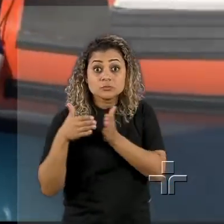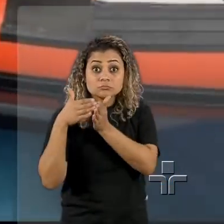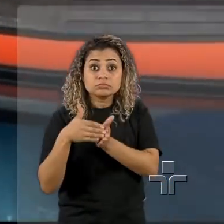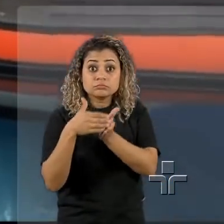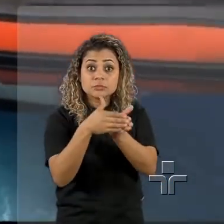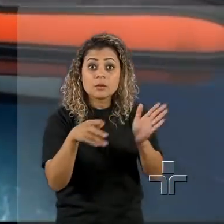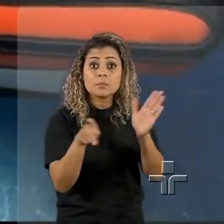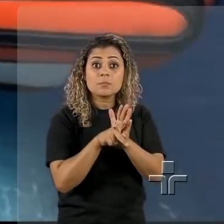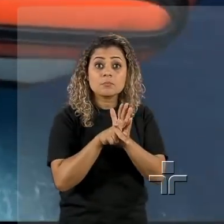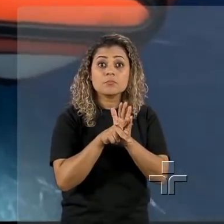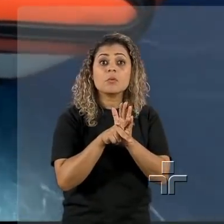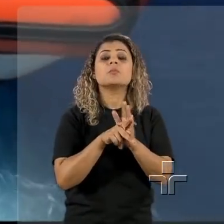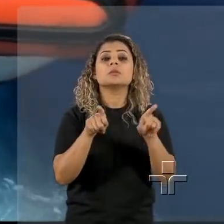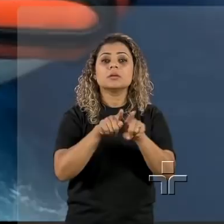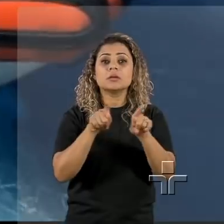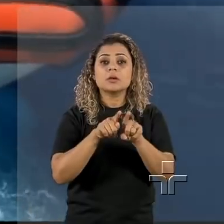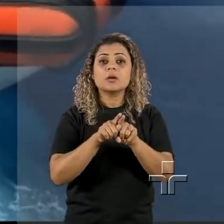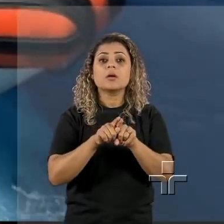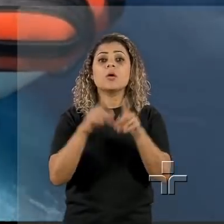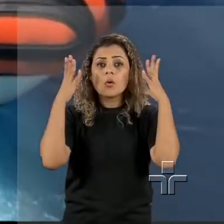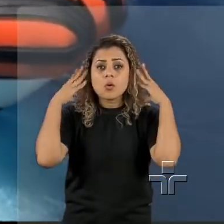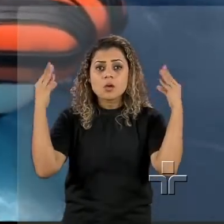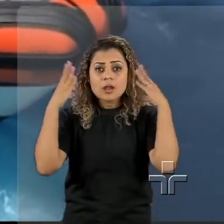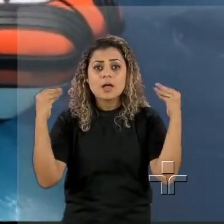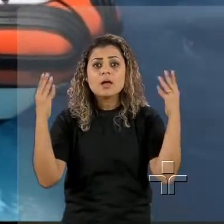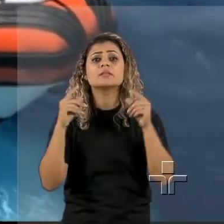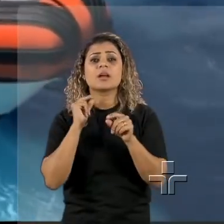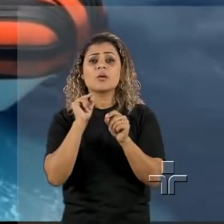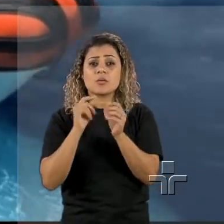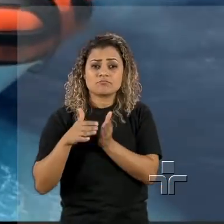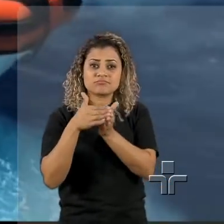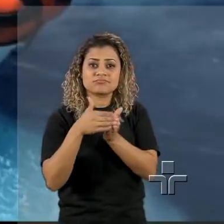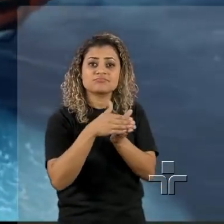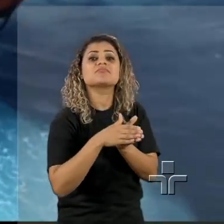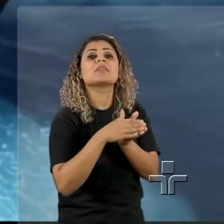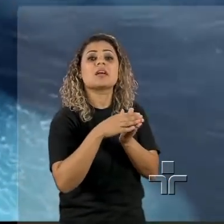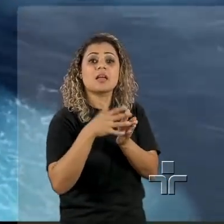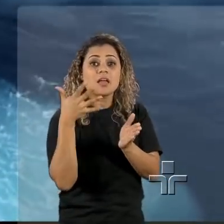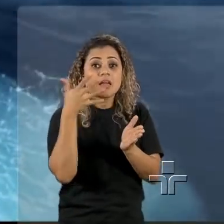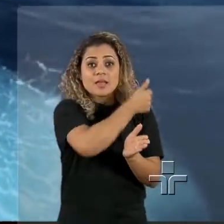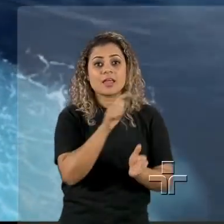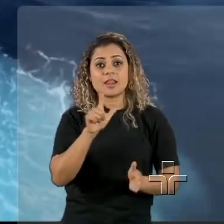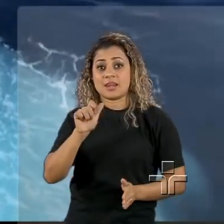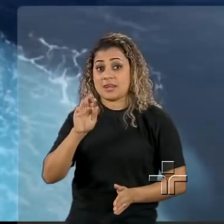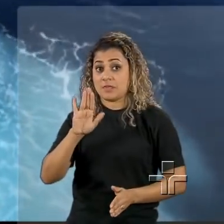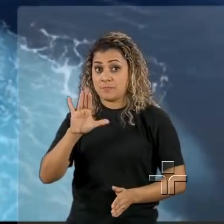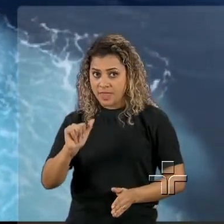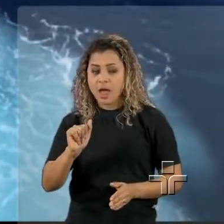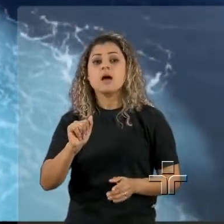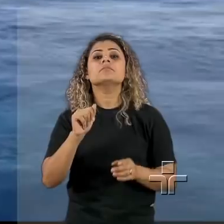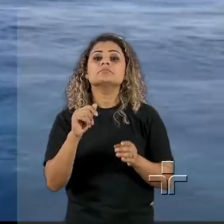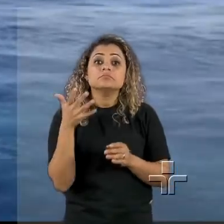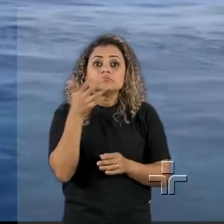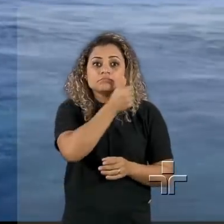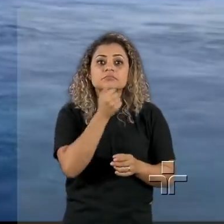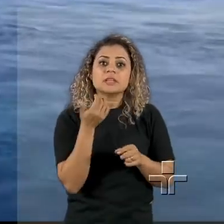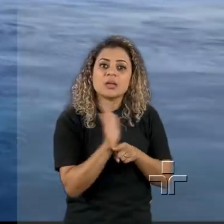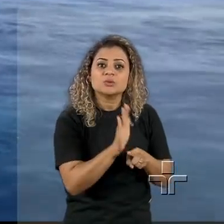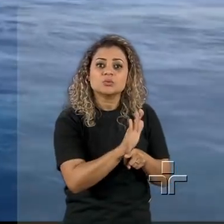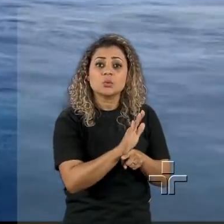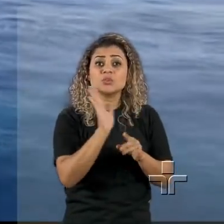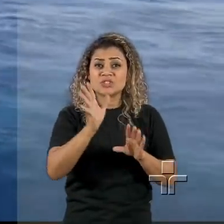Francisco. Em 2013, ele foi o primeiro pontífice a citar a palavra gay. Se uma pessoa é gay e